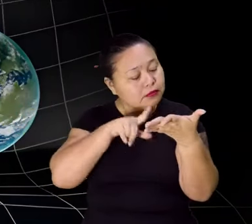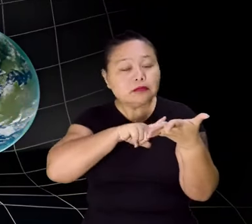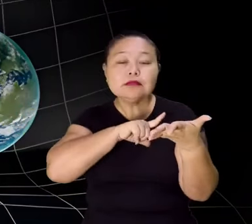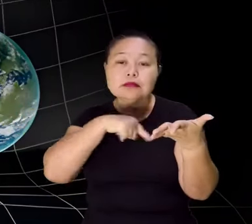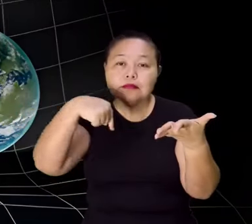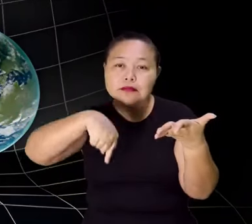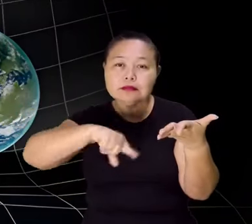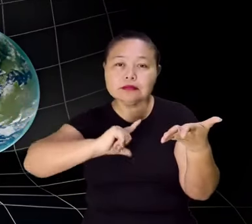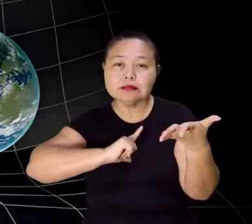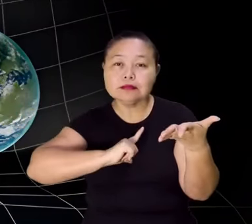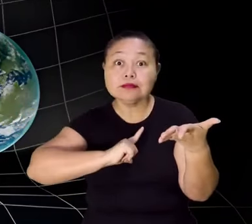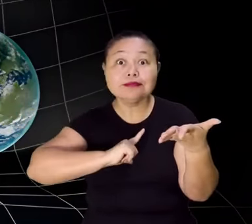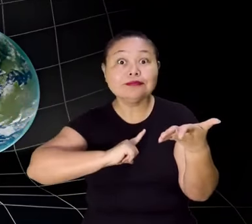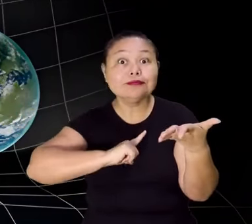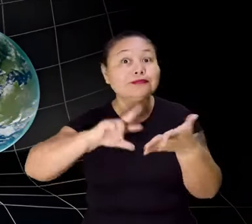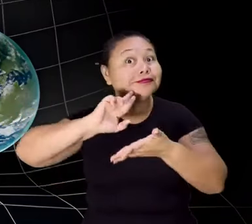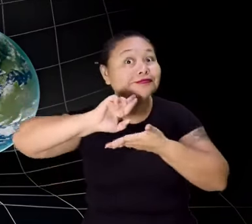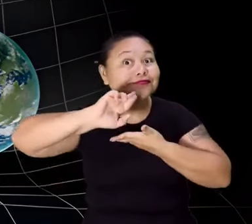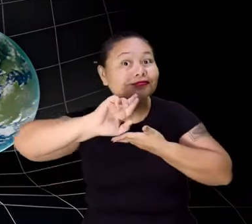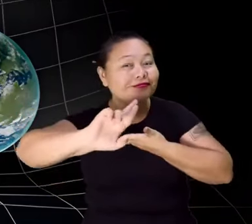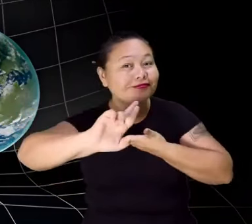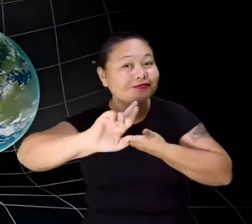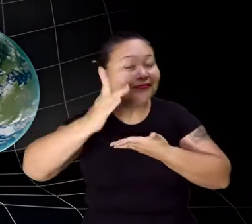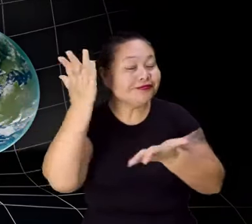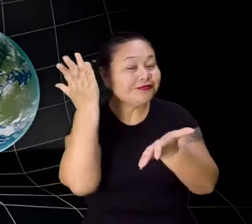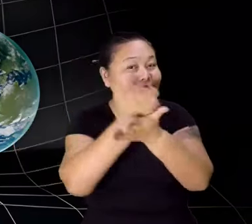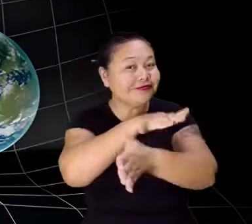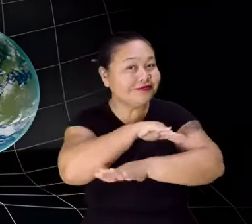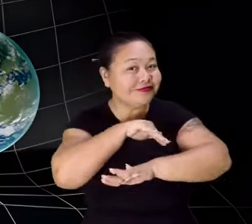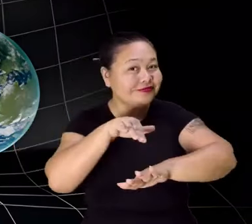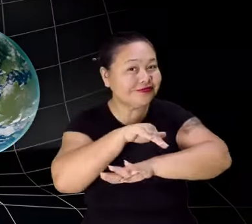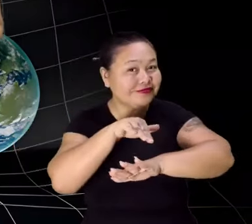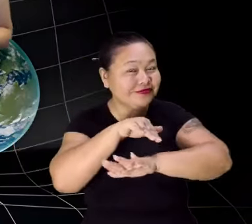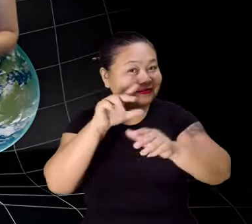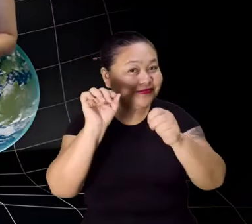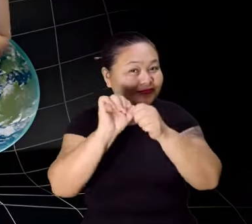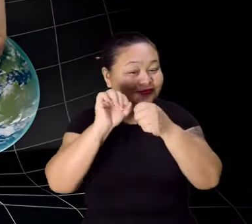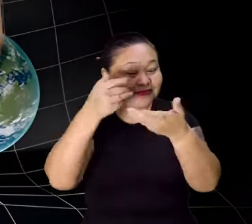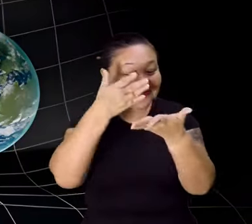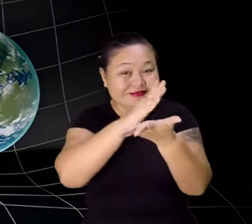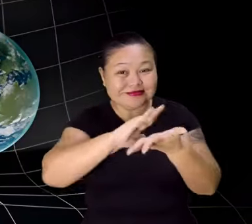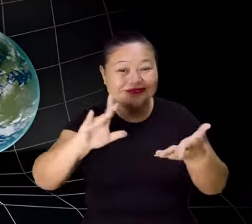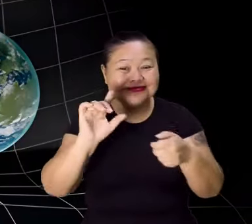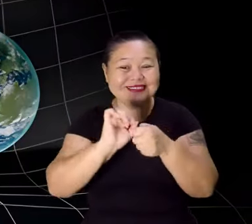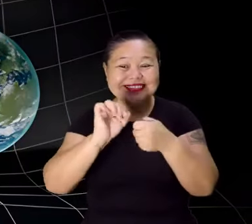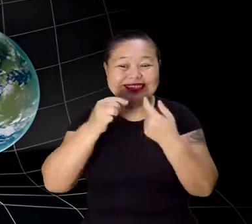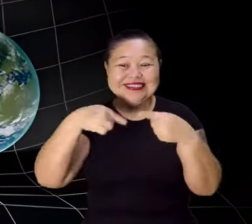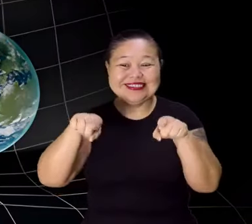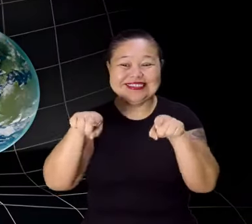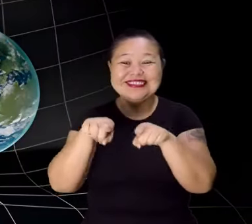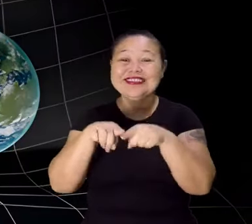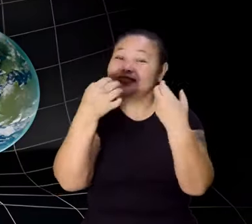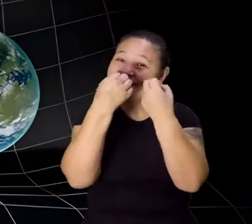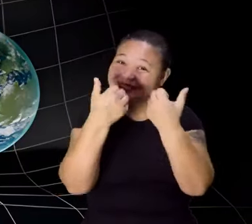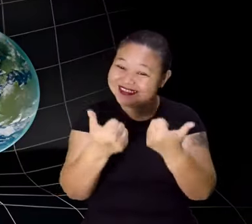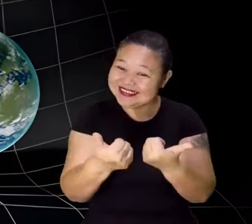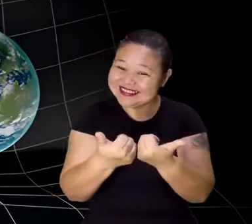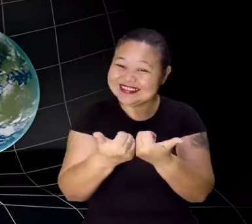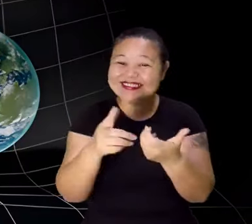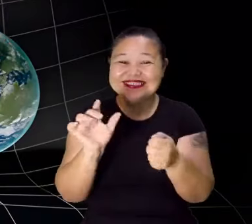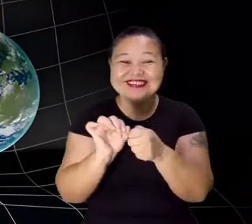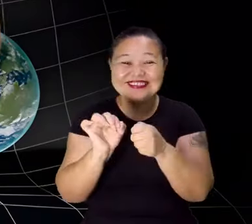estamos aí para... Saná-las. Saná-las, bonito. Sanitizar e saná-las. Tudo bem, pessoal.